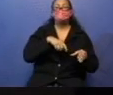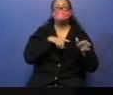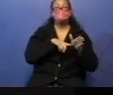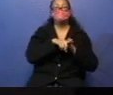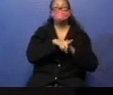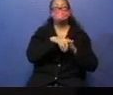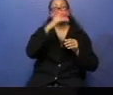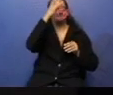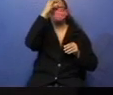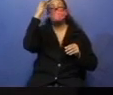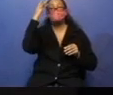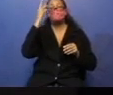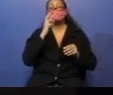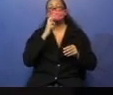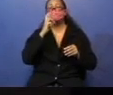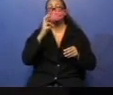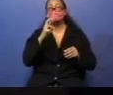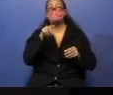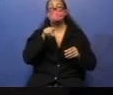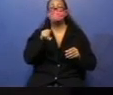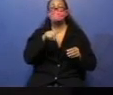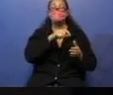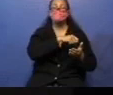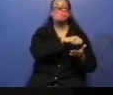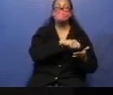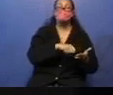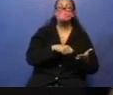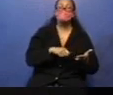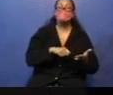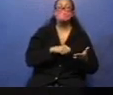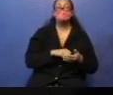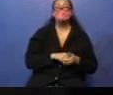pessoa. Ela te responde e você já anota a resposta.